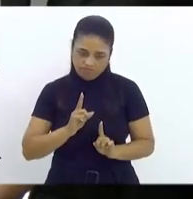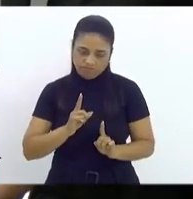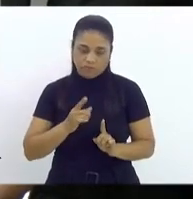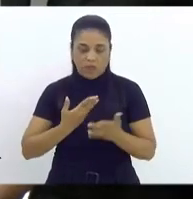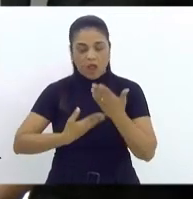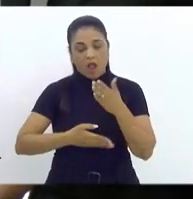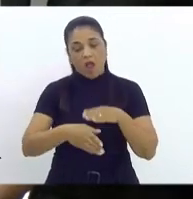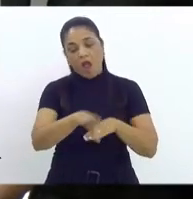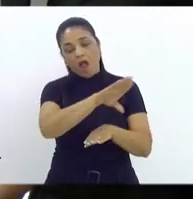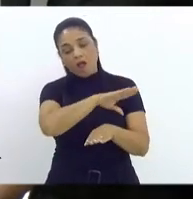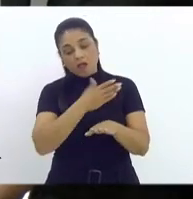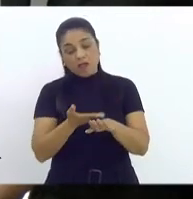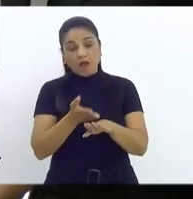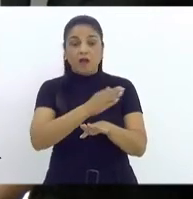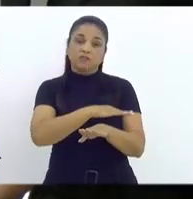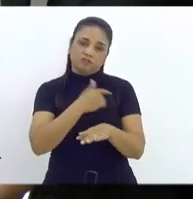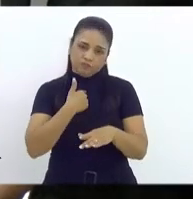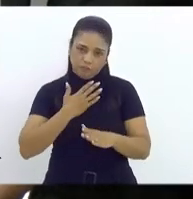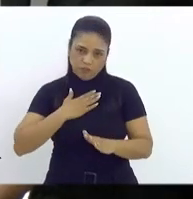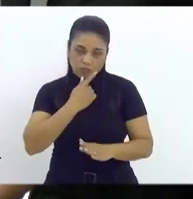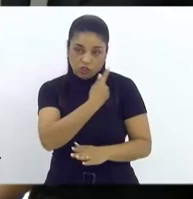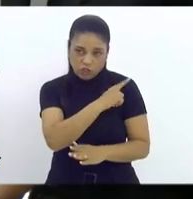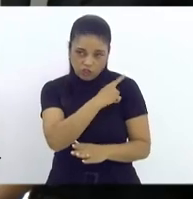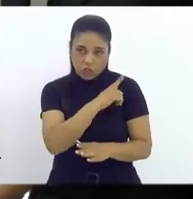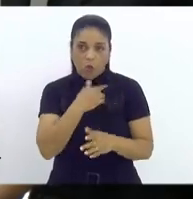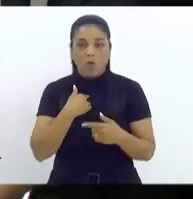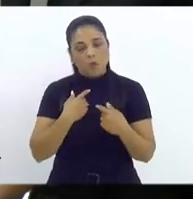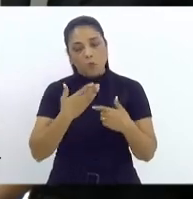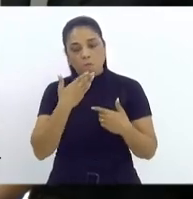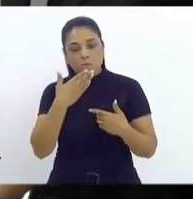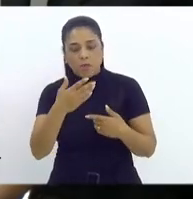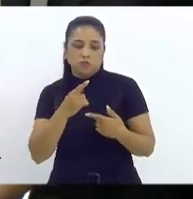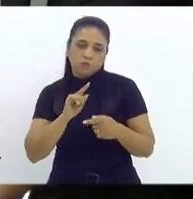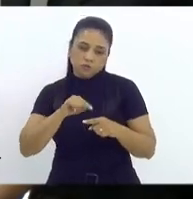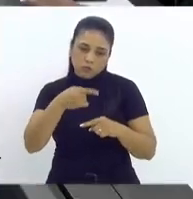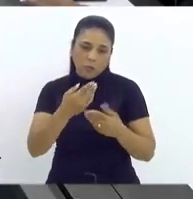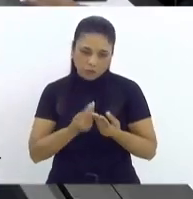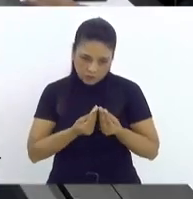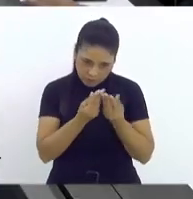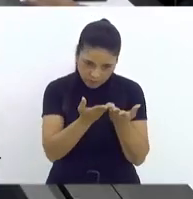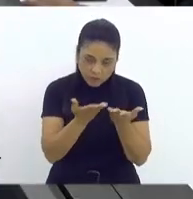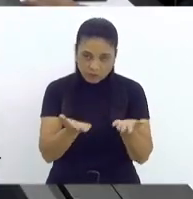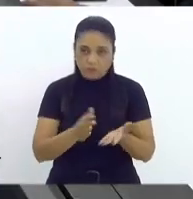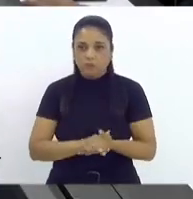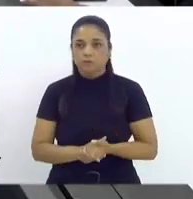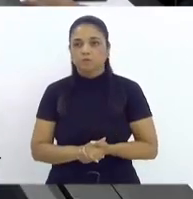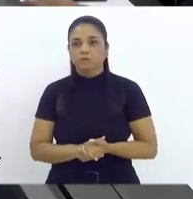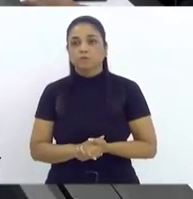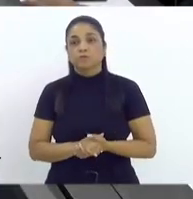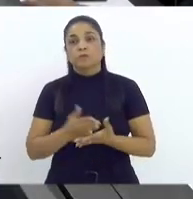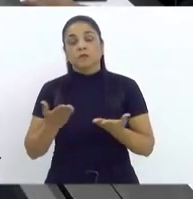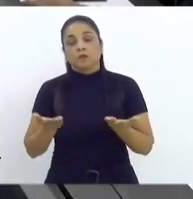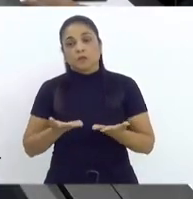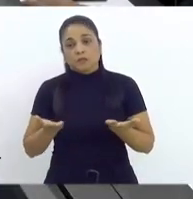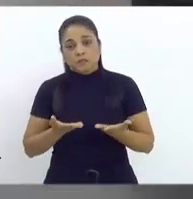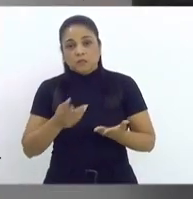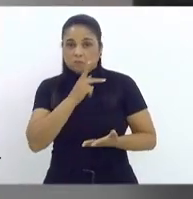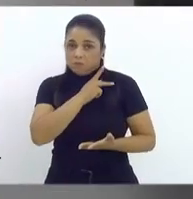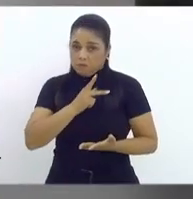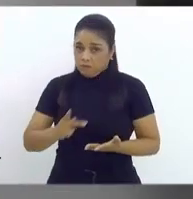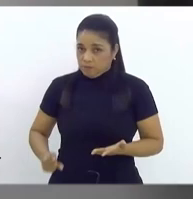Ok. Se puder, aí peço ao deputado, se puder mandar. Por... Tá. Então, fica então aqui,